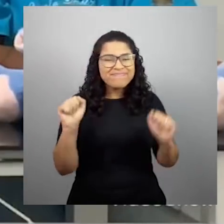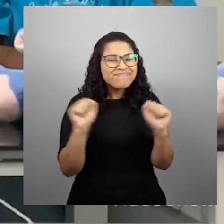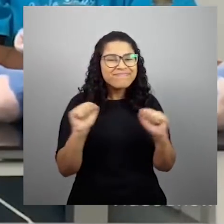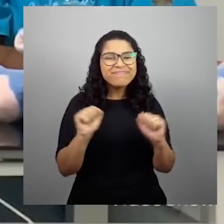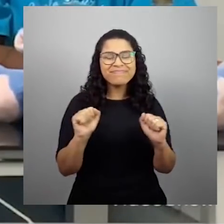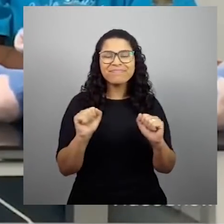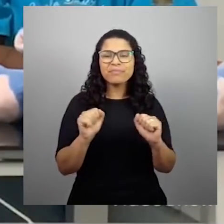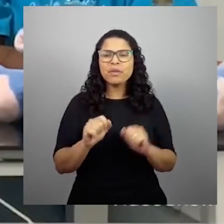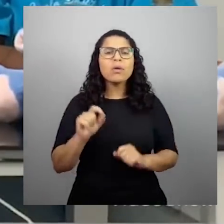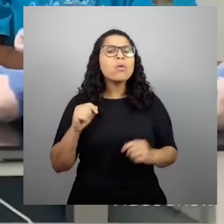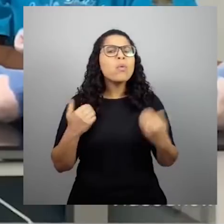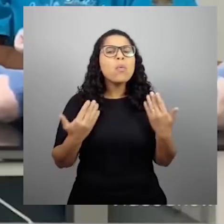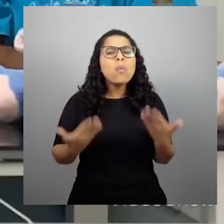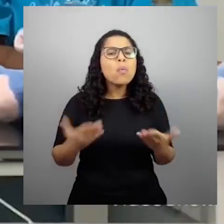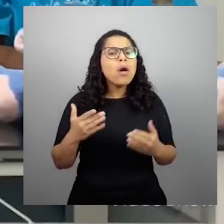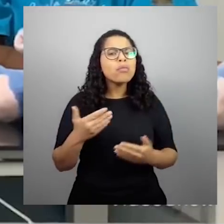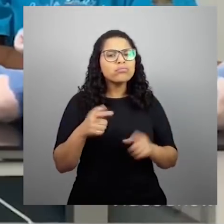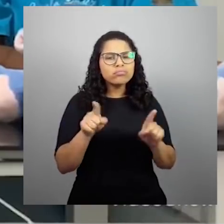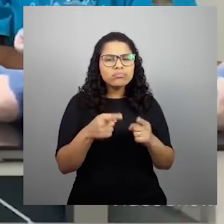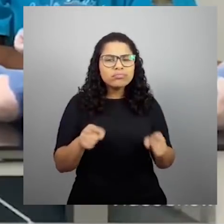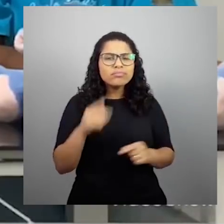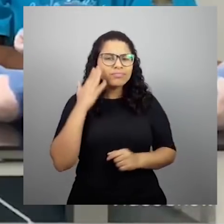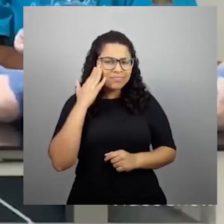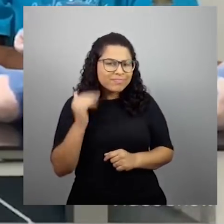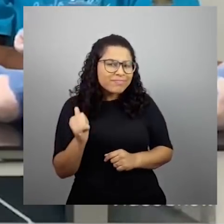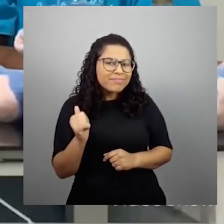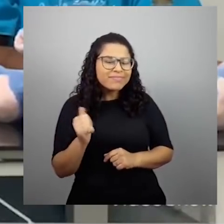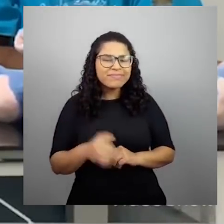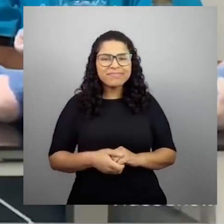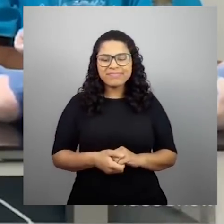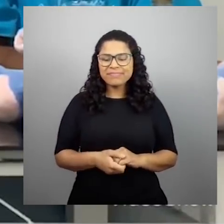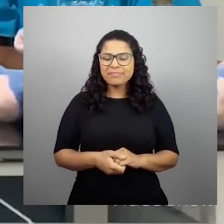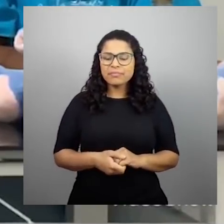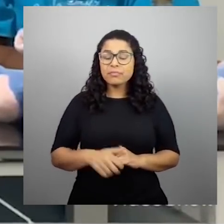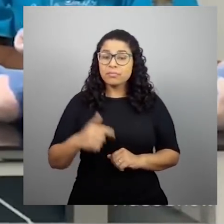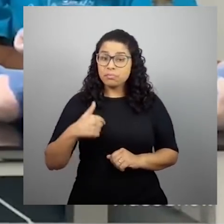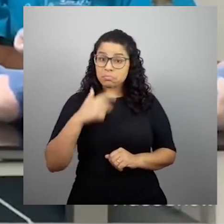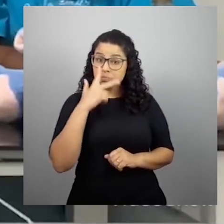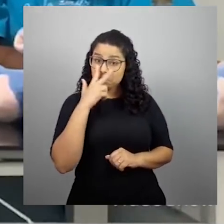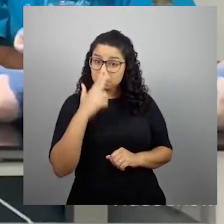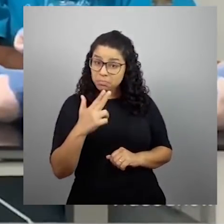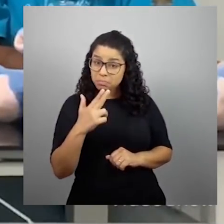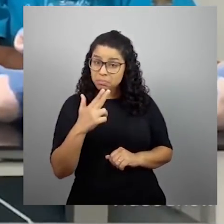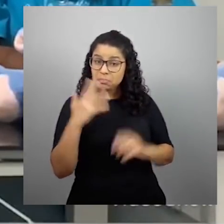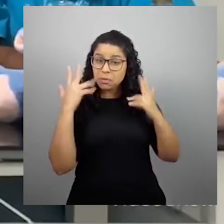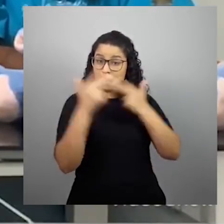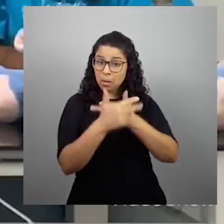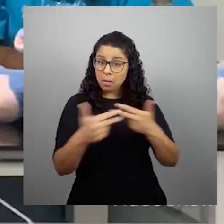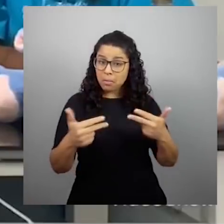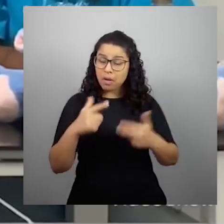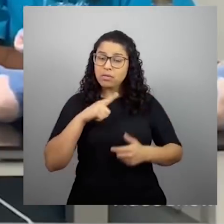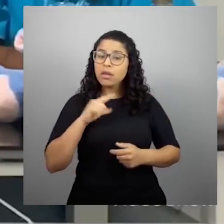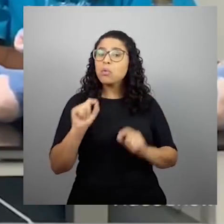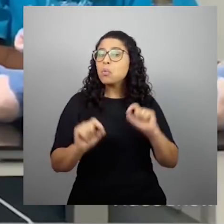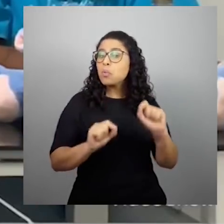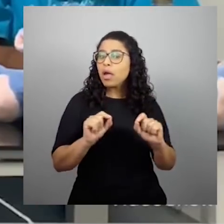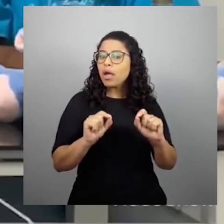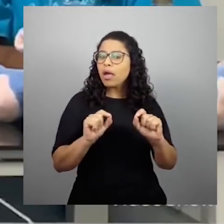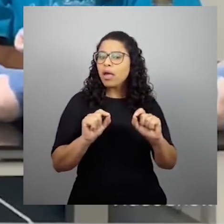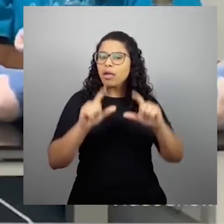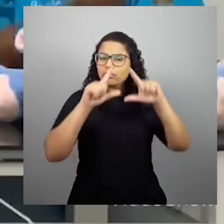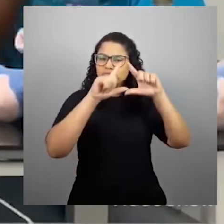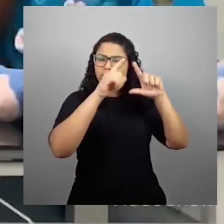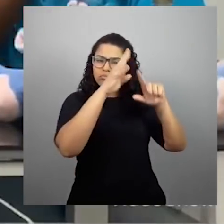essa musiquinha? Alguém tem alguma ideia? Eu acho que é de um animalzinho que usa teia de aranha,